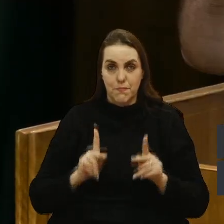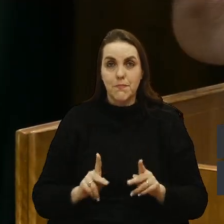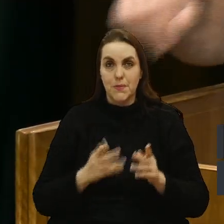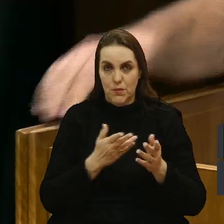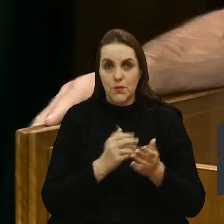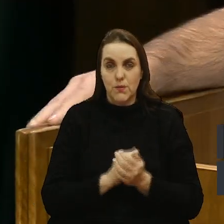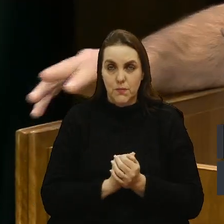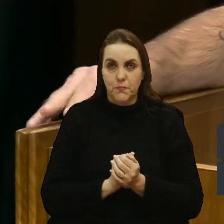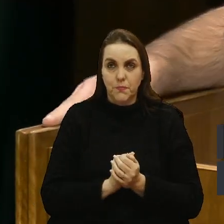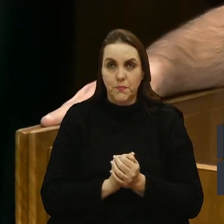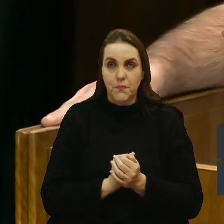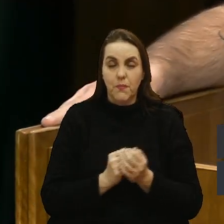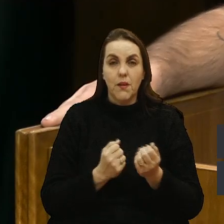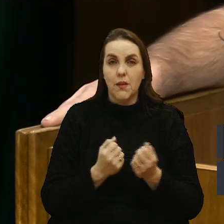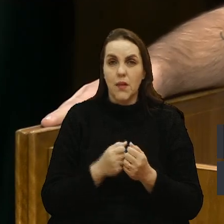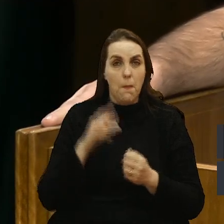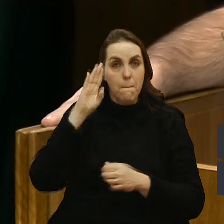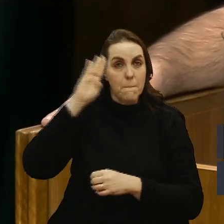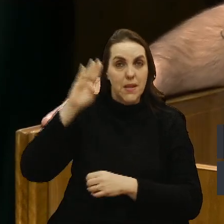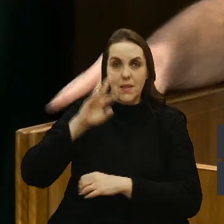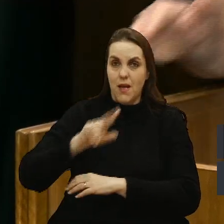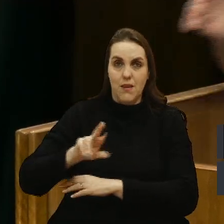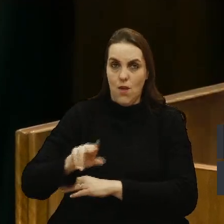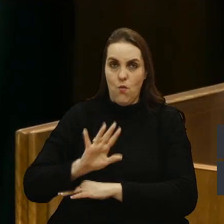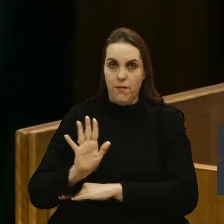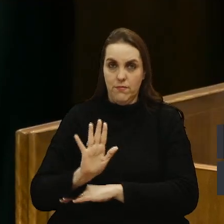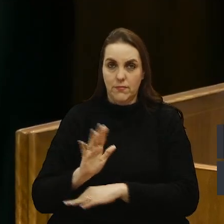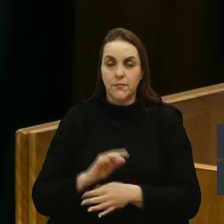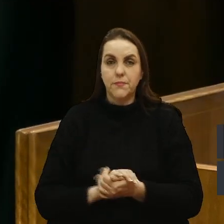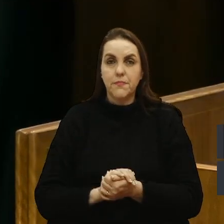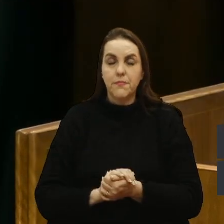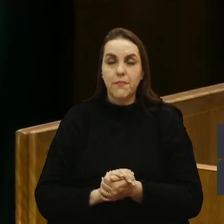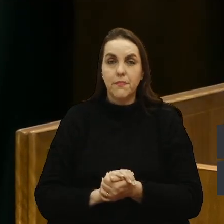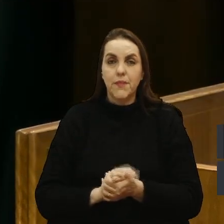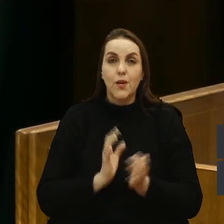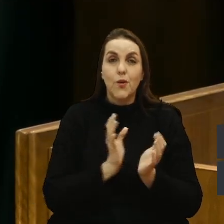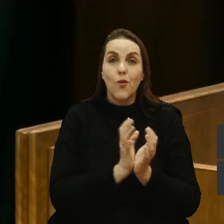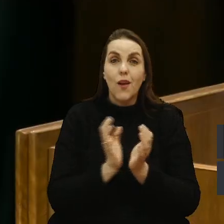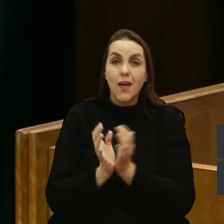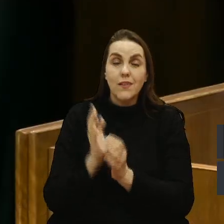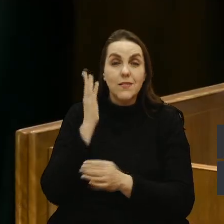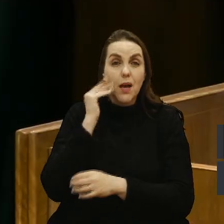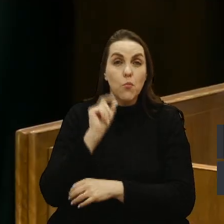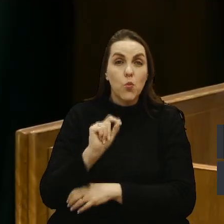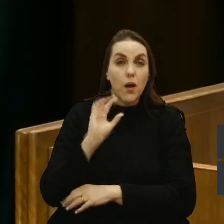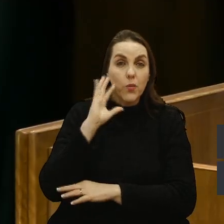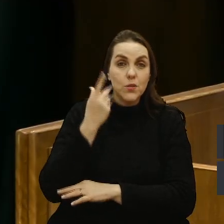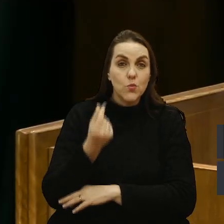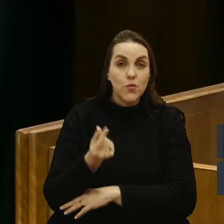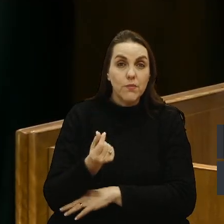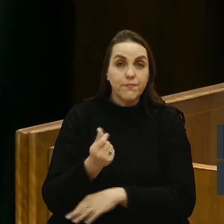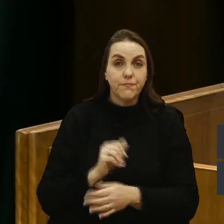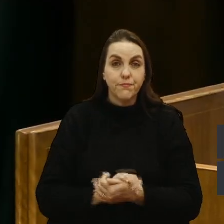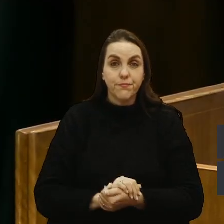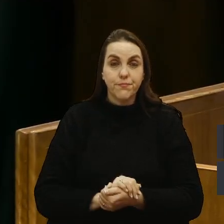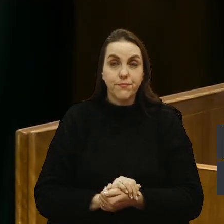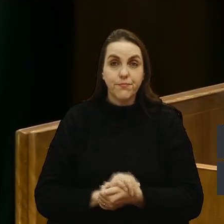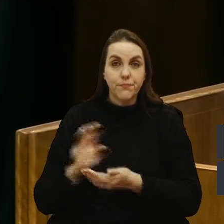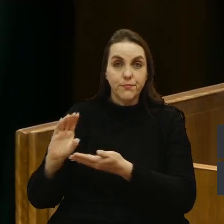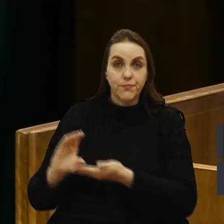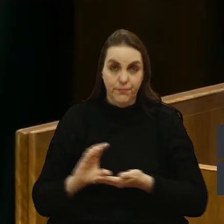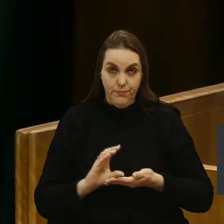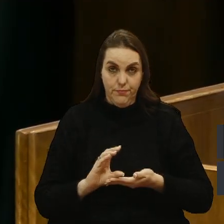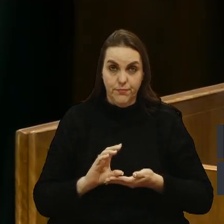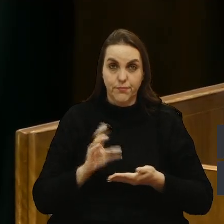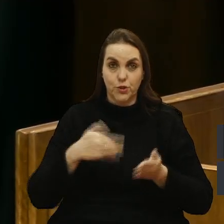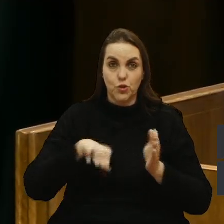viatura não militar. Caros colegas, sabe o que aconteceu com esse recurso? O recurso